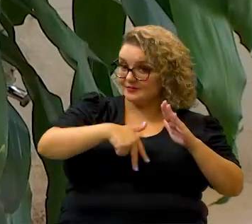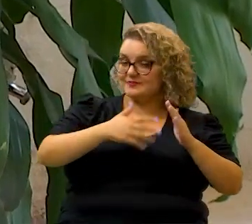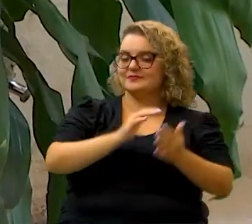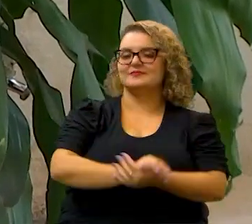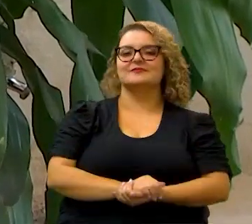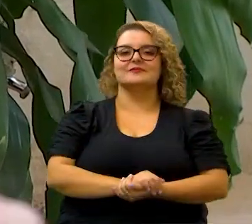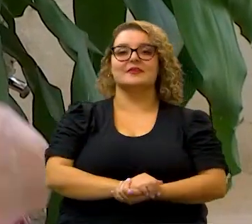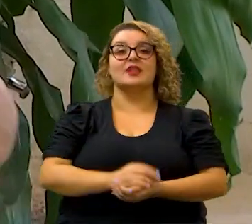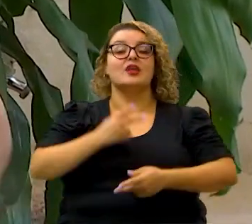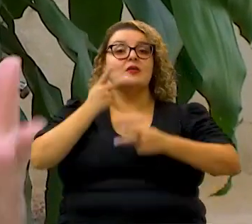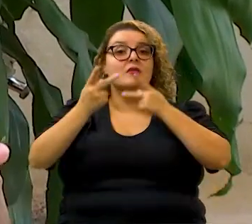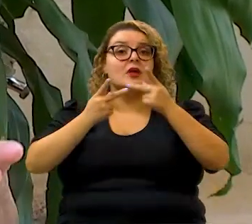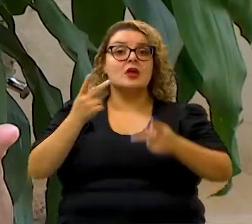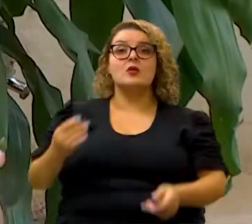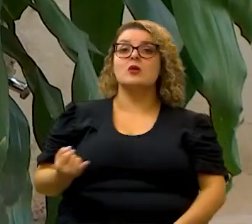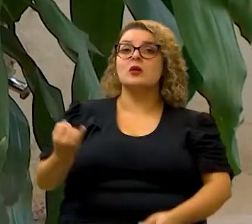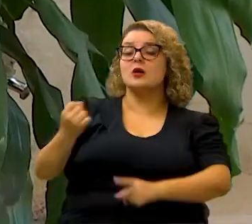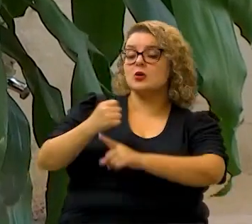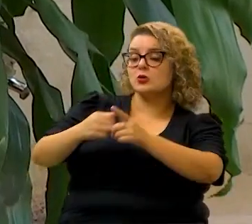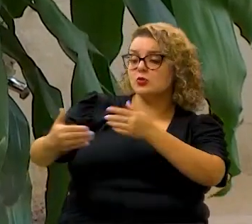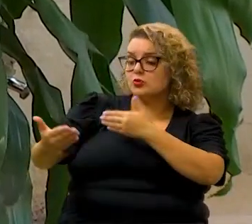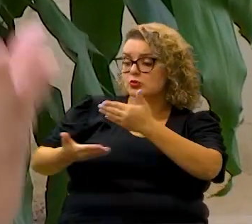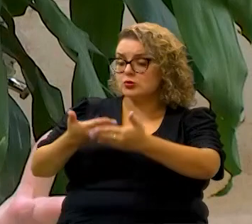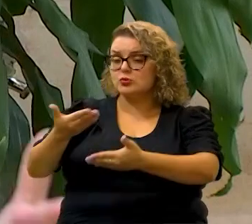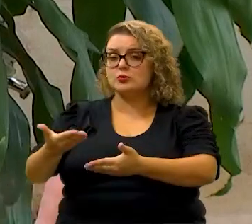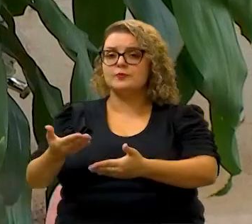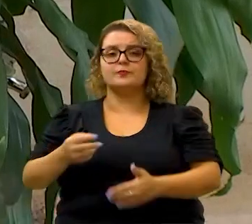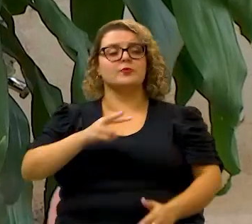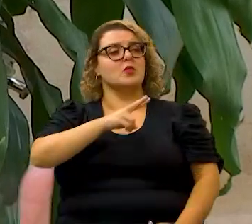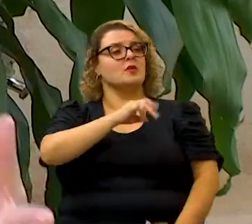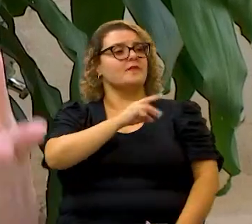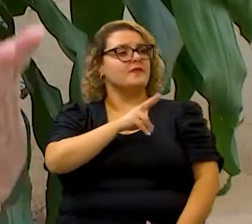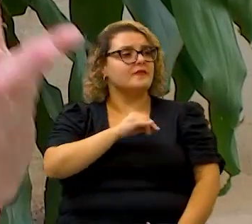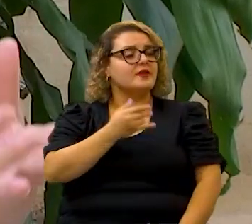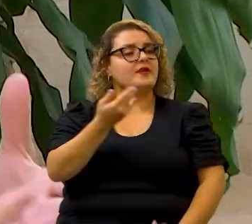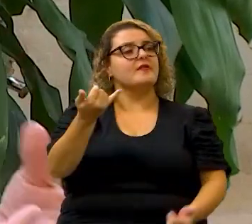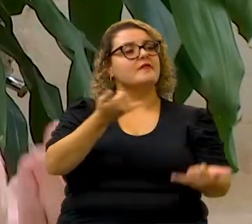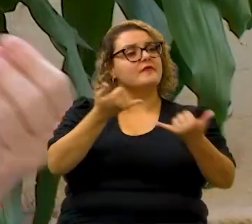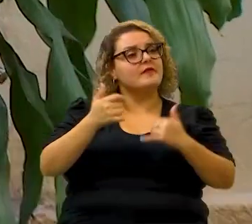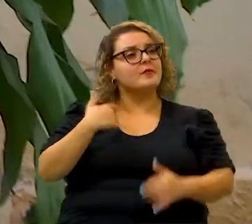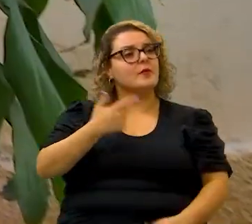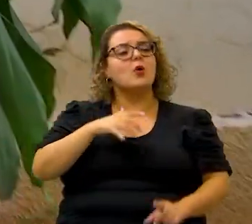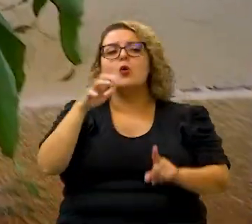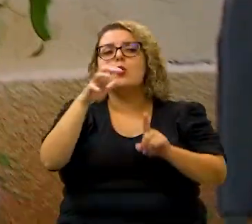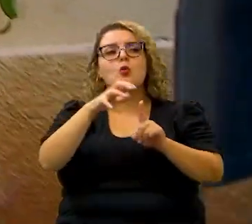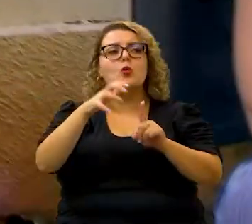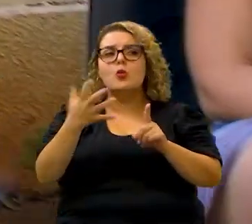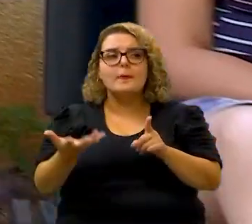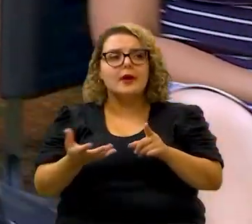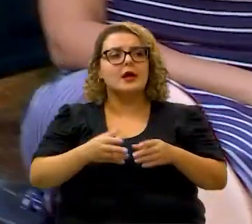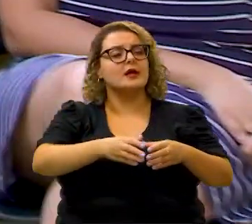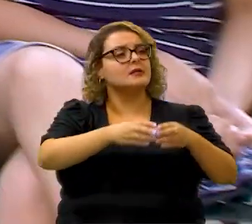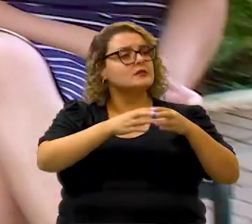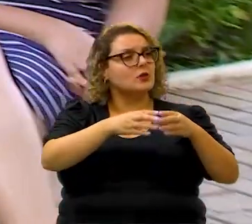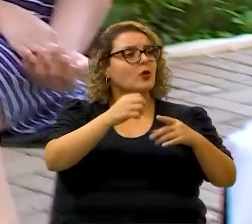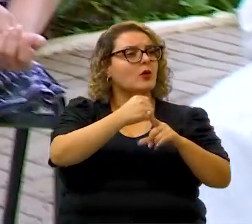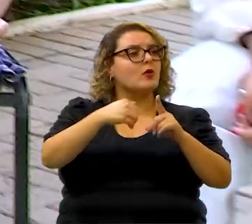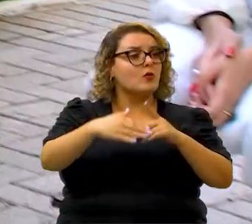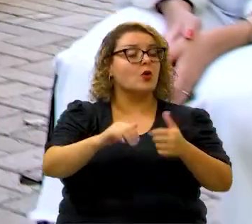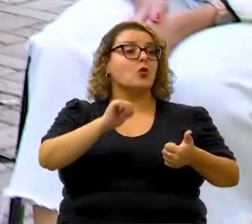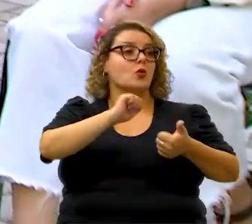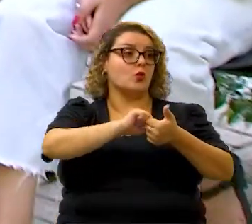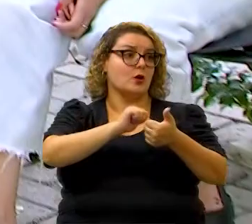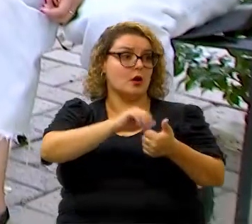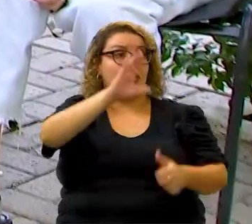psicólogas aqui do lar, e a gente vai continuar falando da importância da socialização. Vivi, fala pra gente o impacto que esse